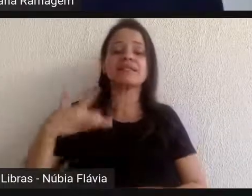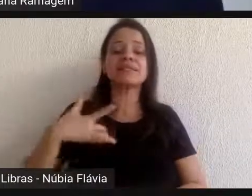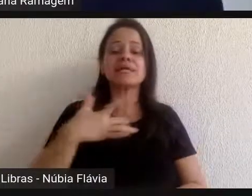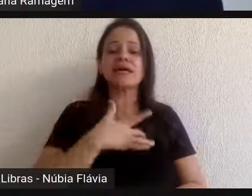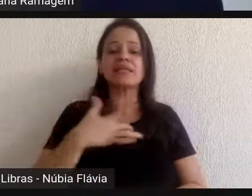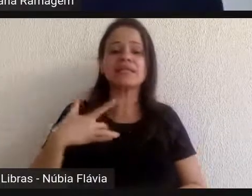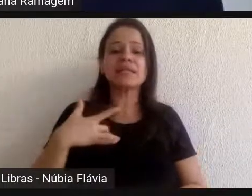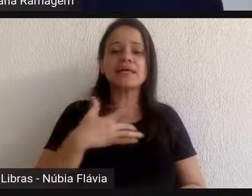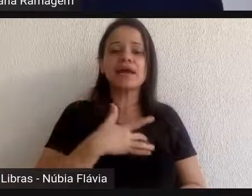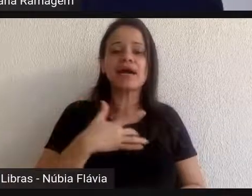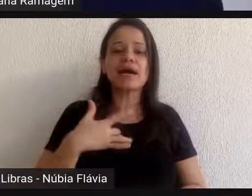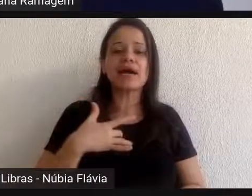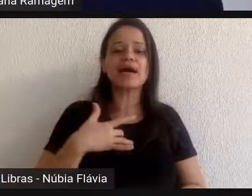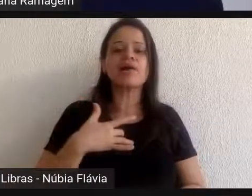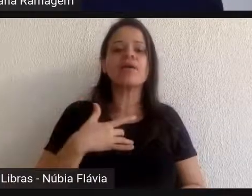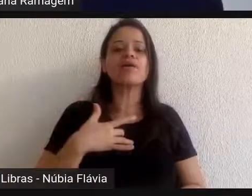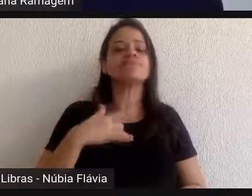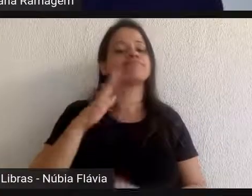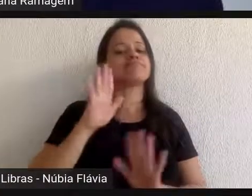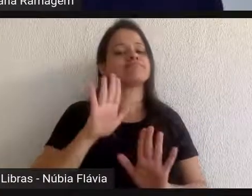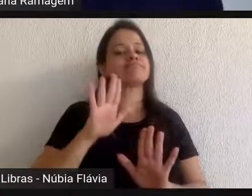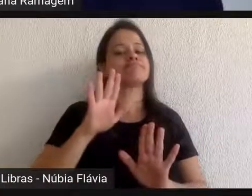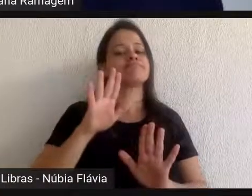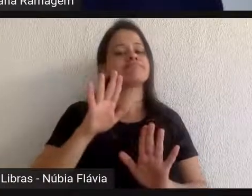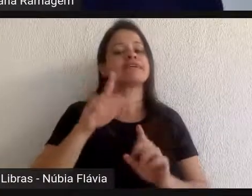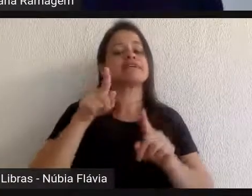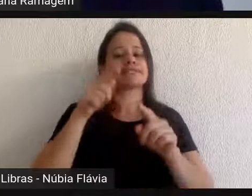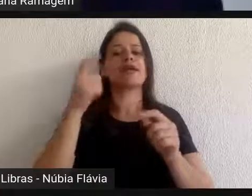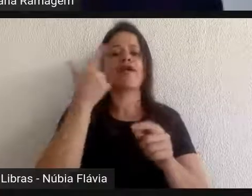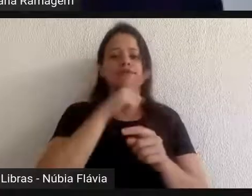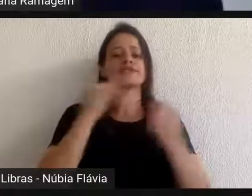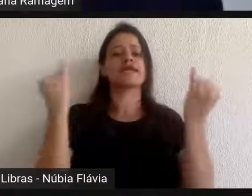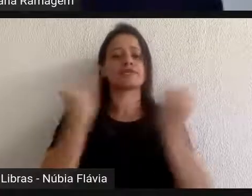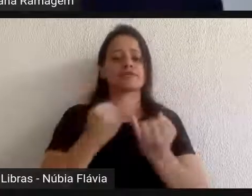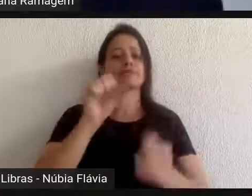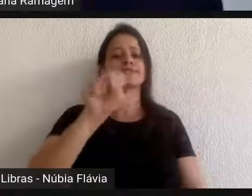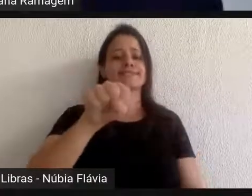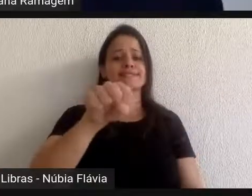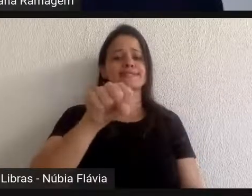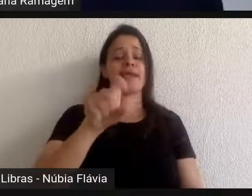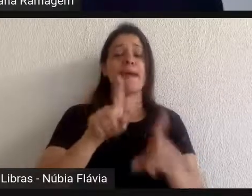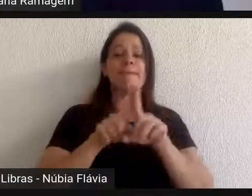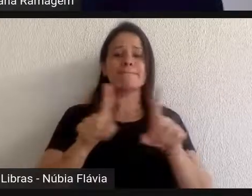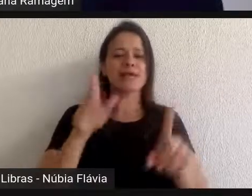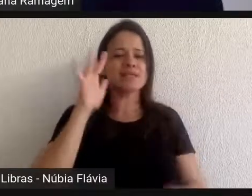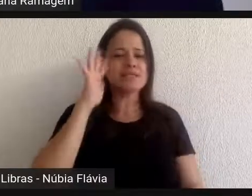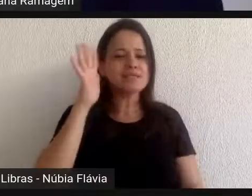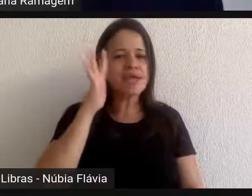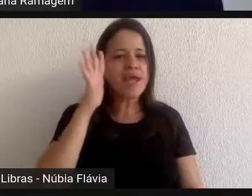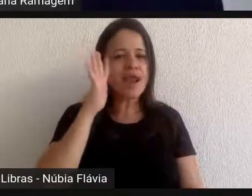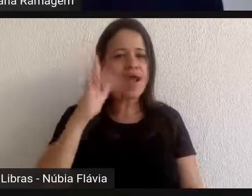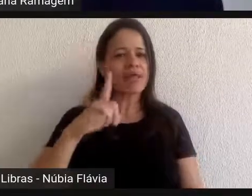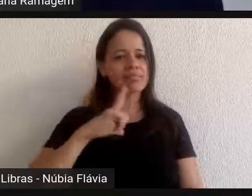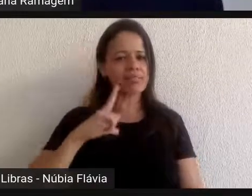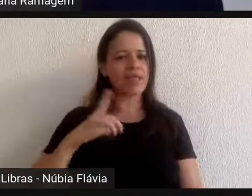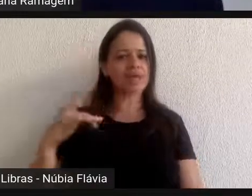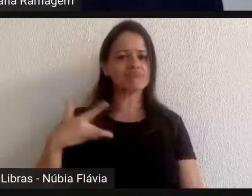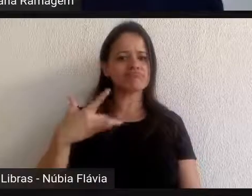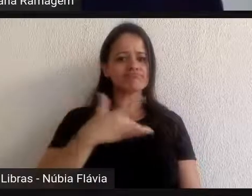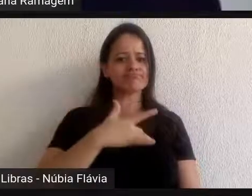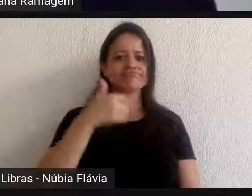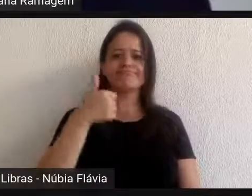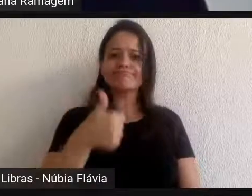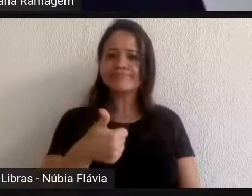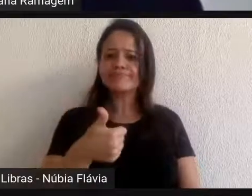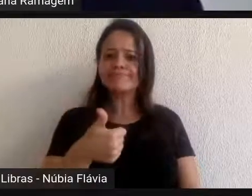a inflamação, eu posso até acabar promovendo a perda de peso. Mas será que eu vou ter o efeito que eu esperaria